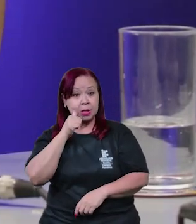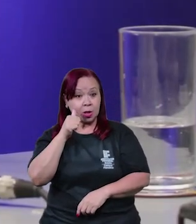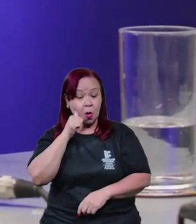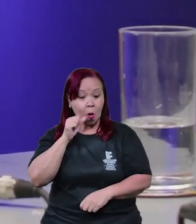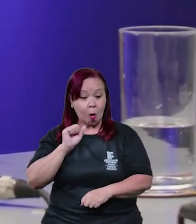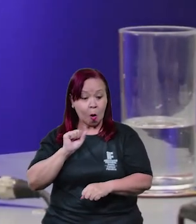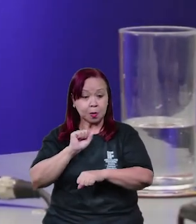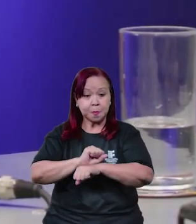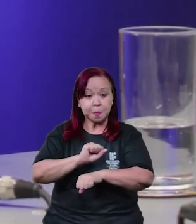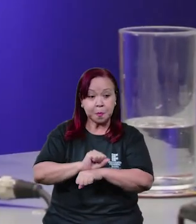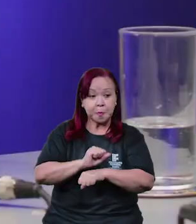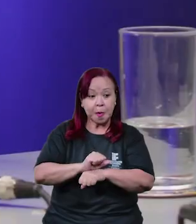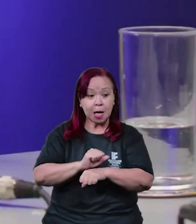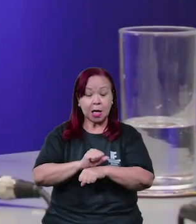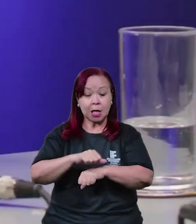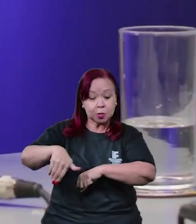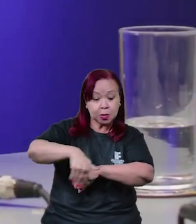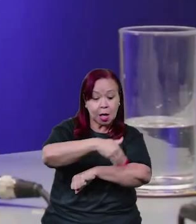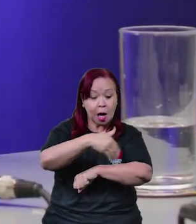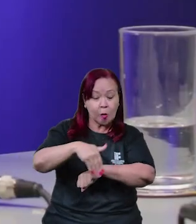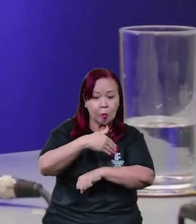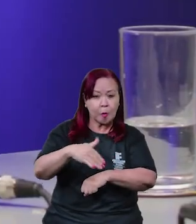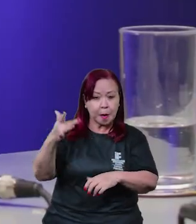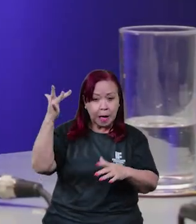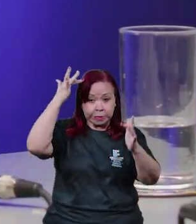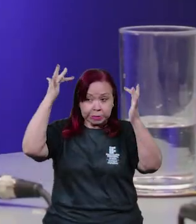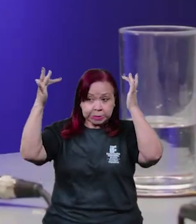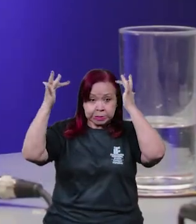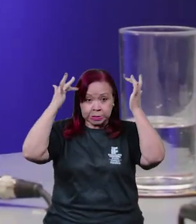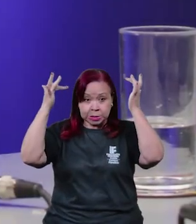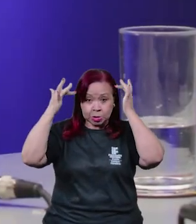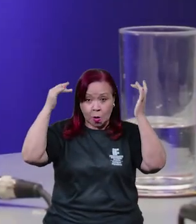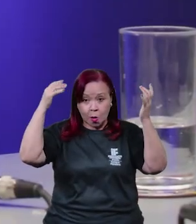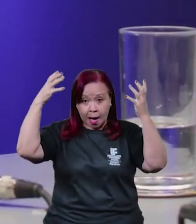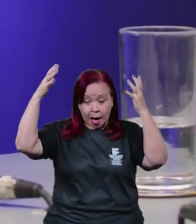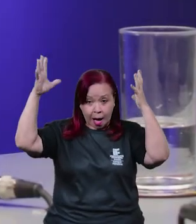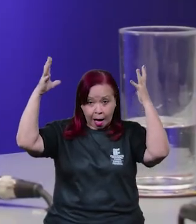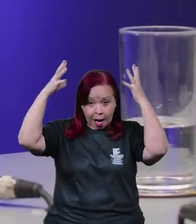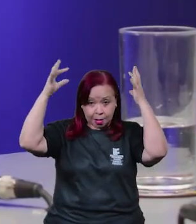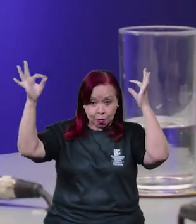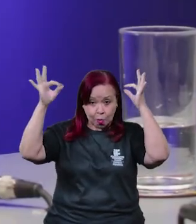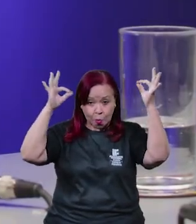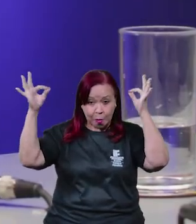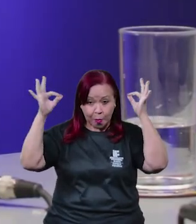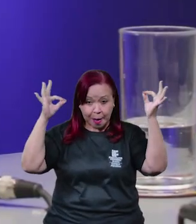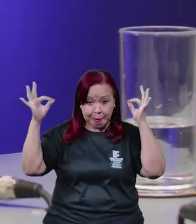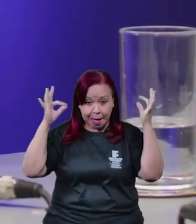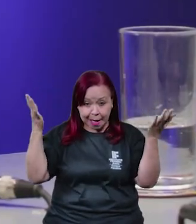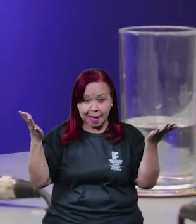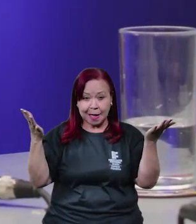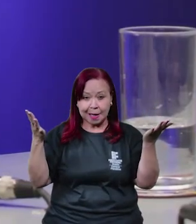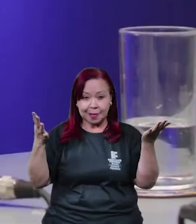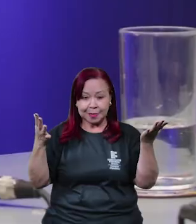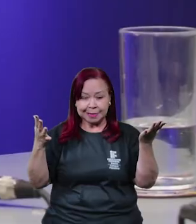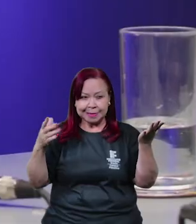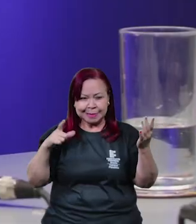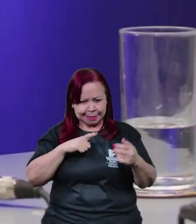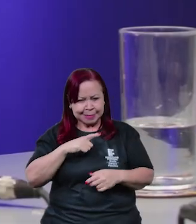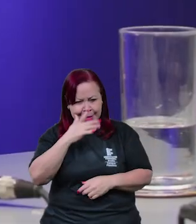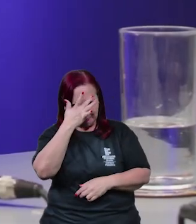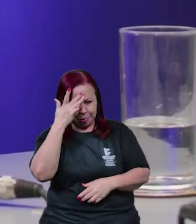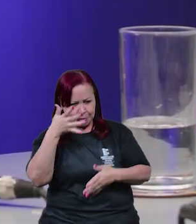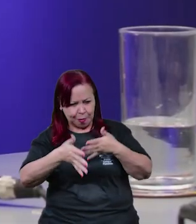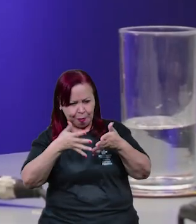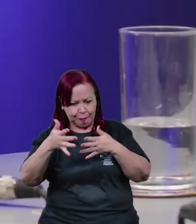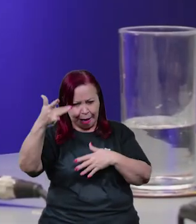rua pra vir colocar a mão no meu cabelo, na minha cabeça. E eu fico, ô, amor, não pega no Já te meu falaram uns ori, absurdos, não, por assim? Eu